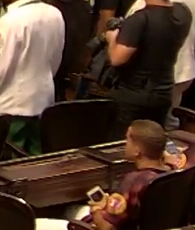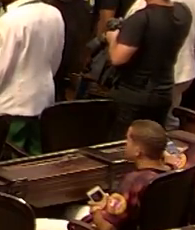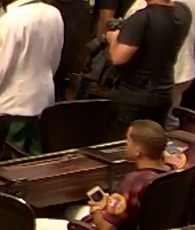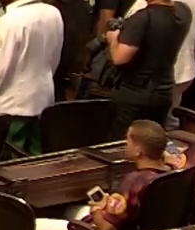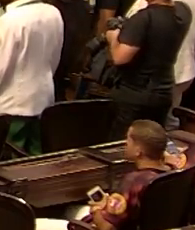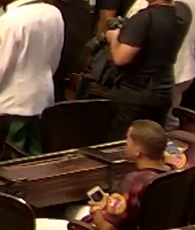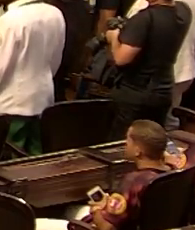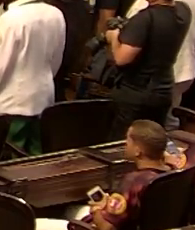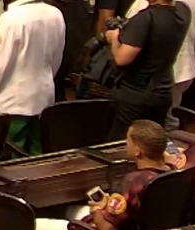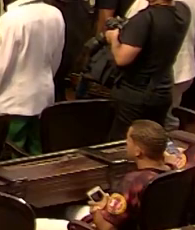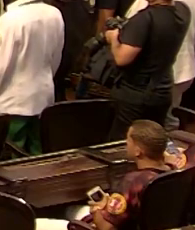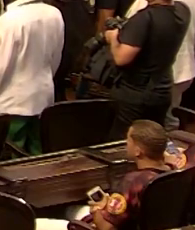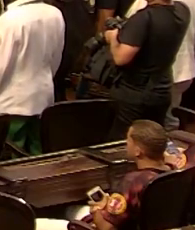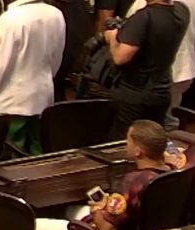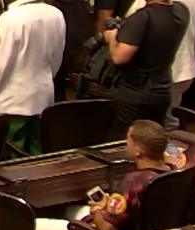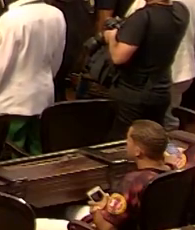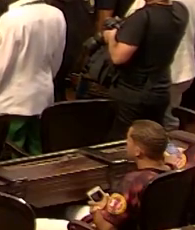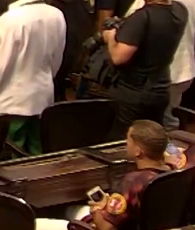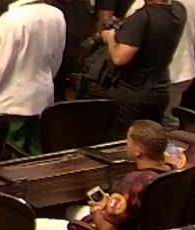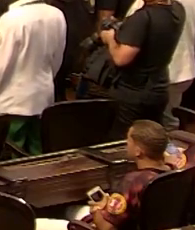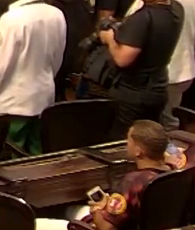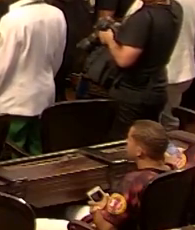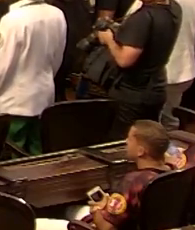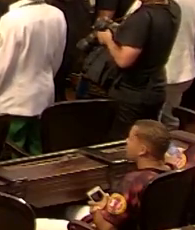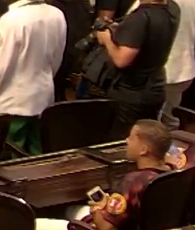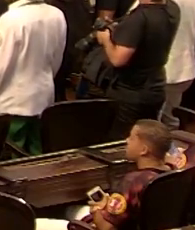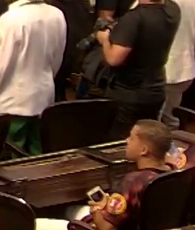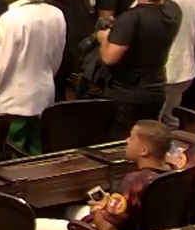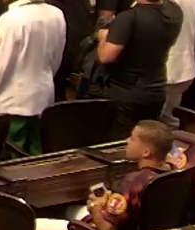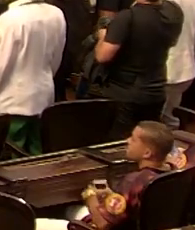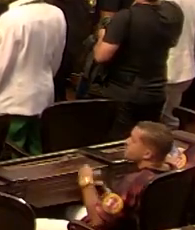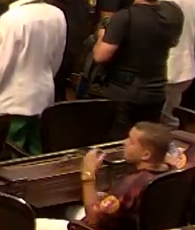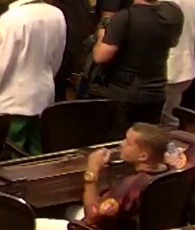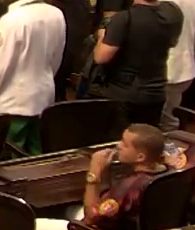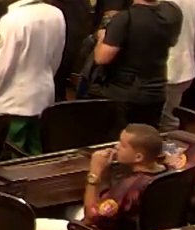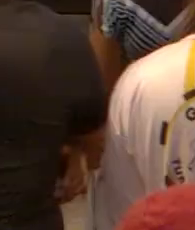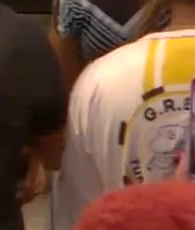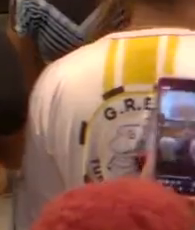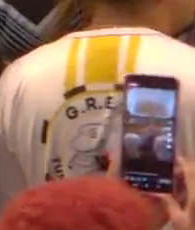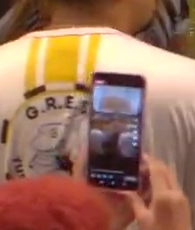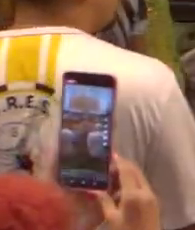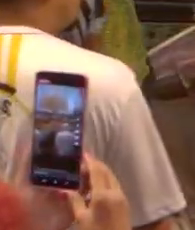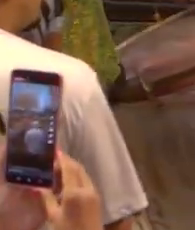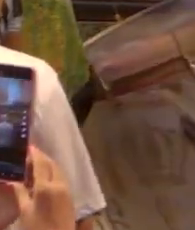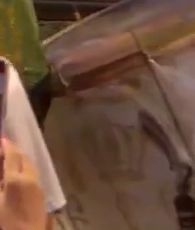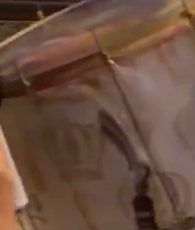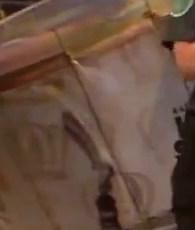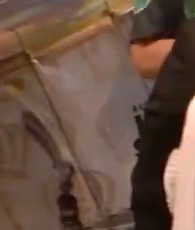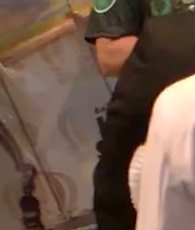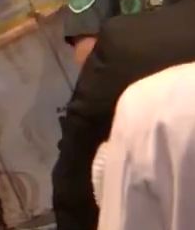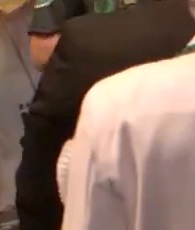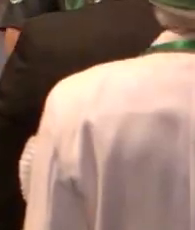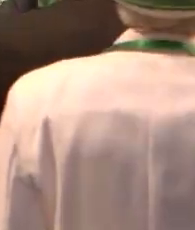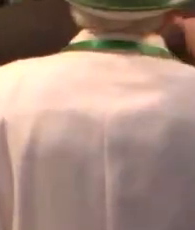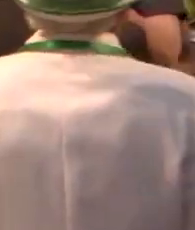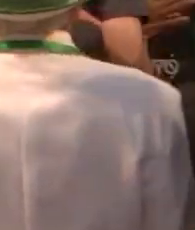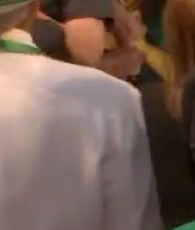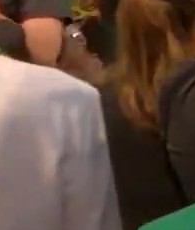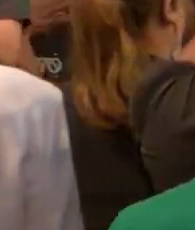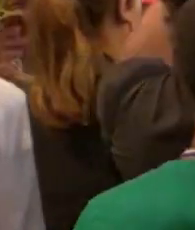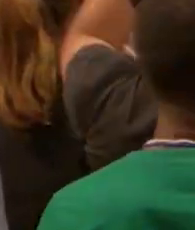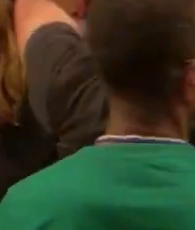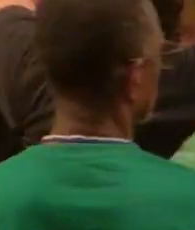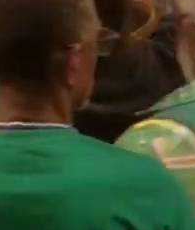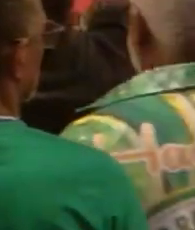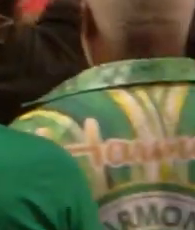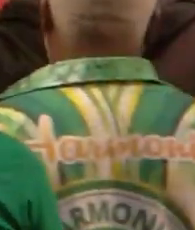destaque, arte na beleza, arquitetura, feitiço de calor pela serra. São